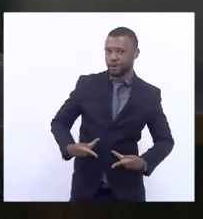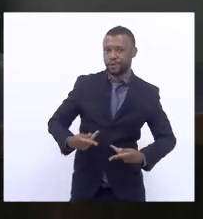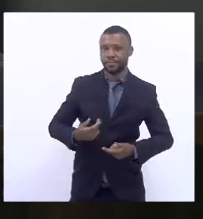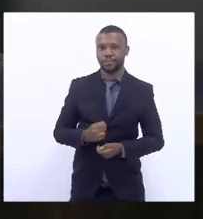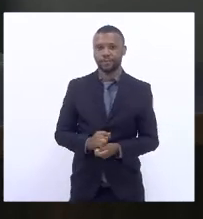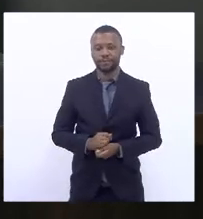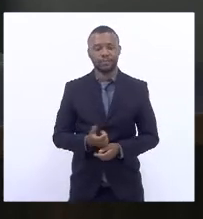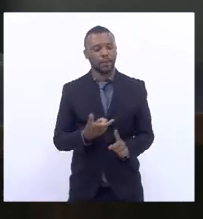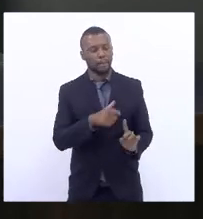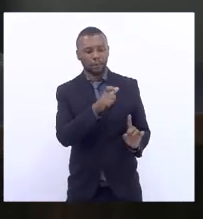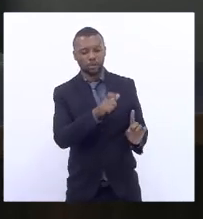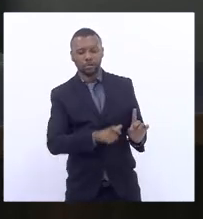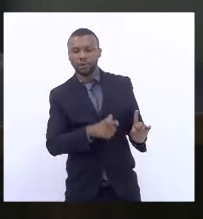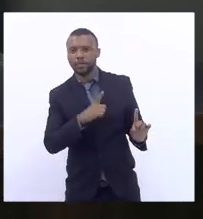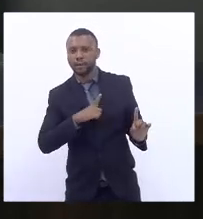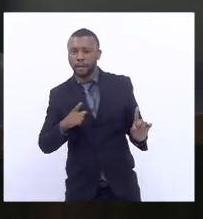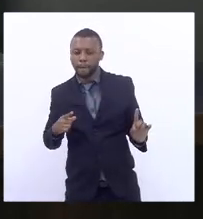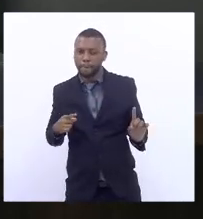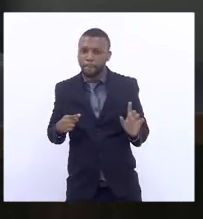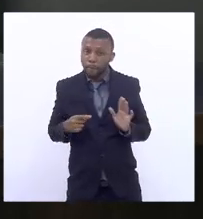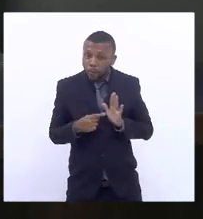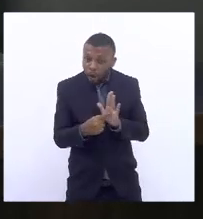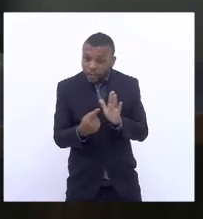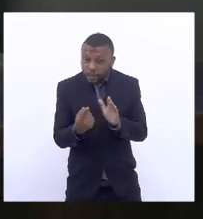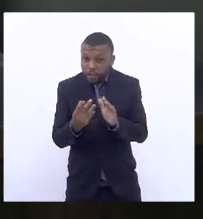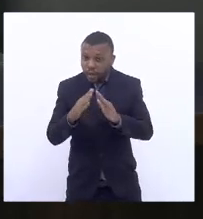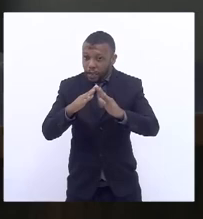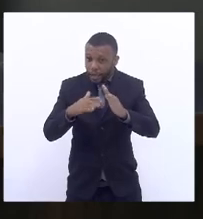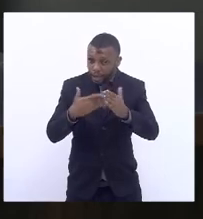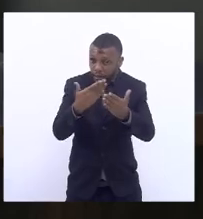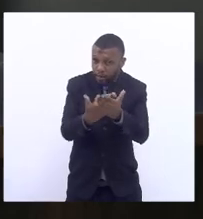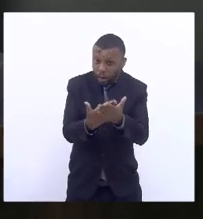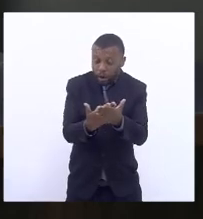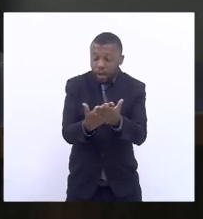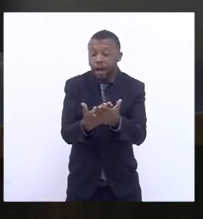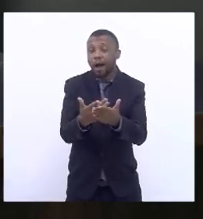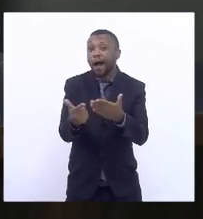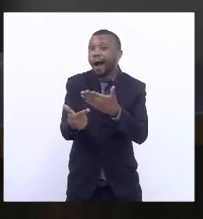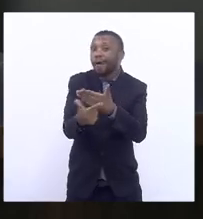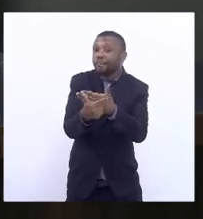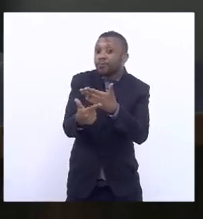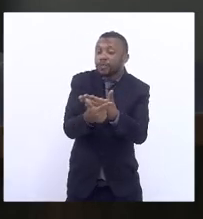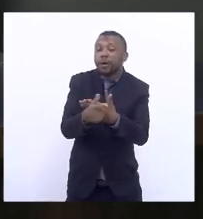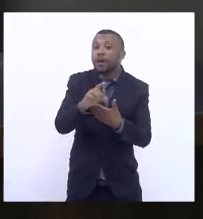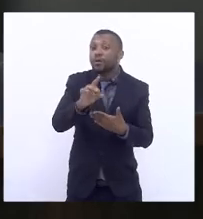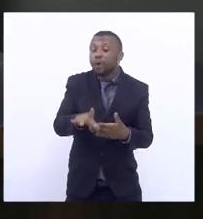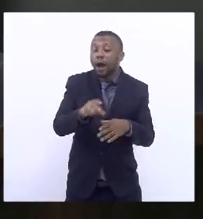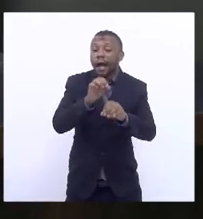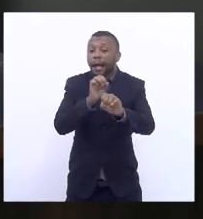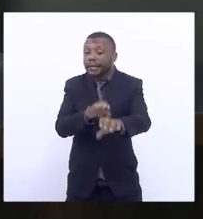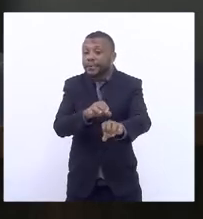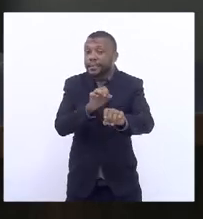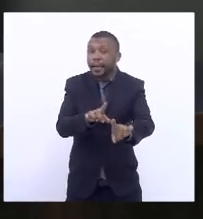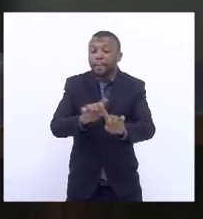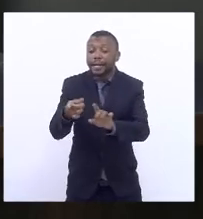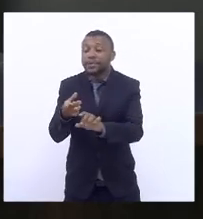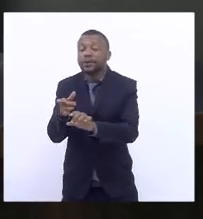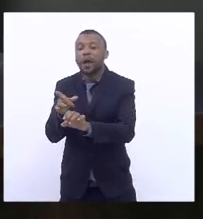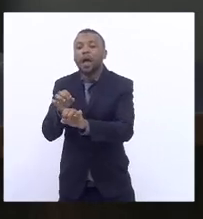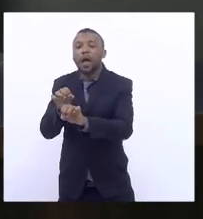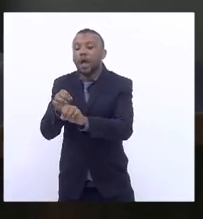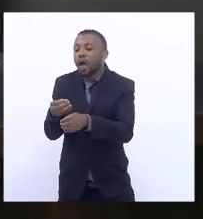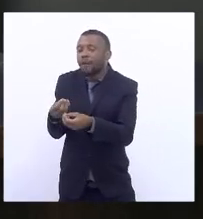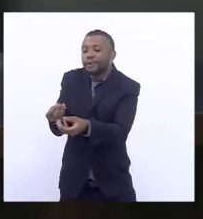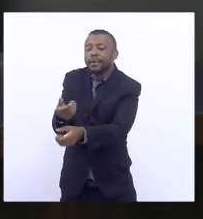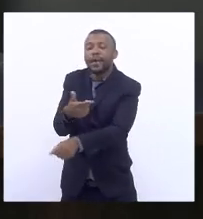coloca que na escola apenas se aprende, né, que não é a função da escola educar, está totalmente equivocado.